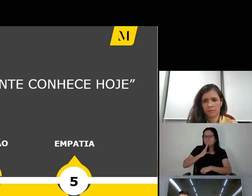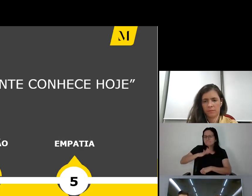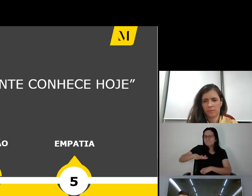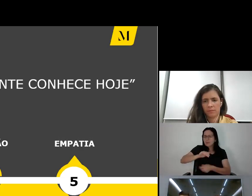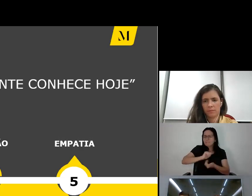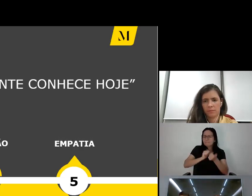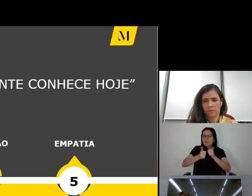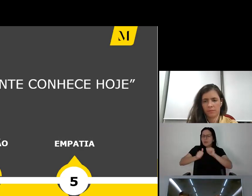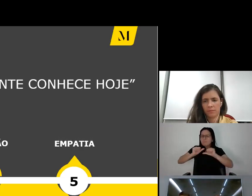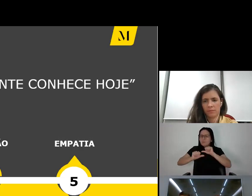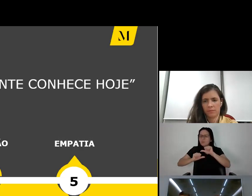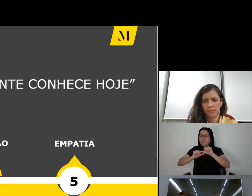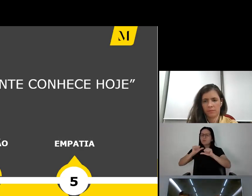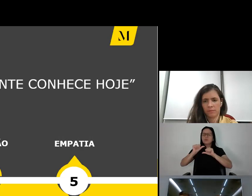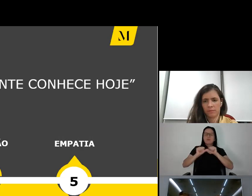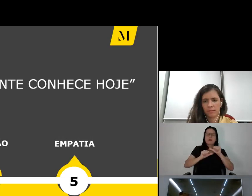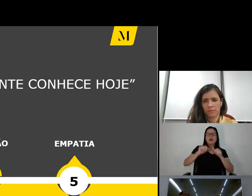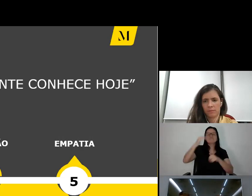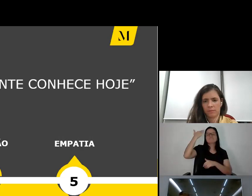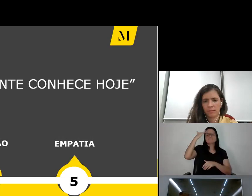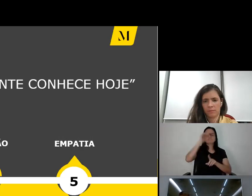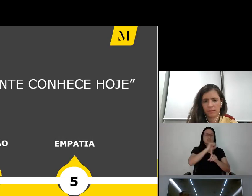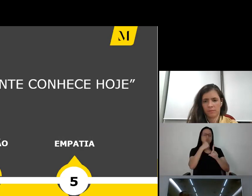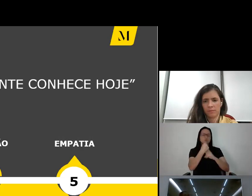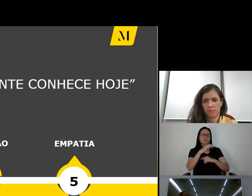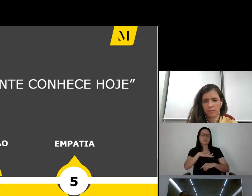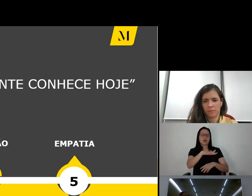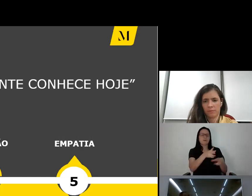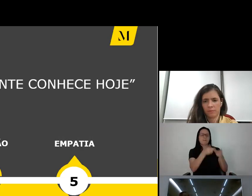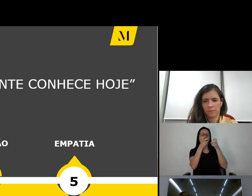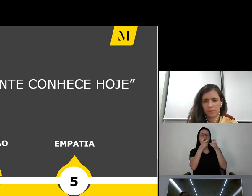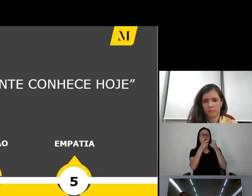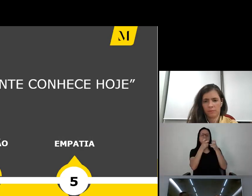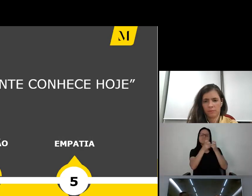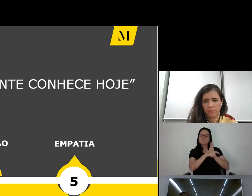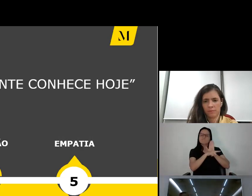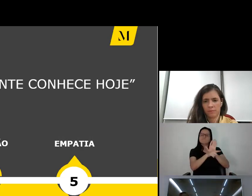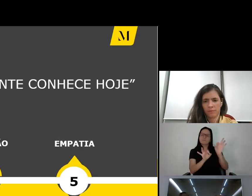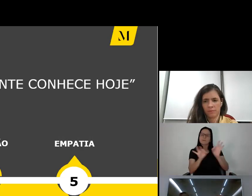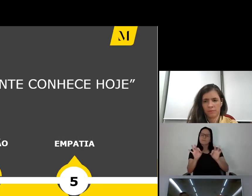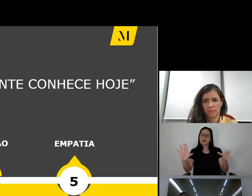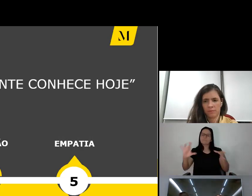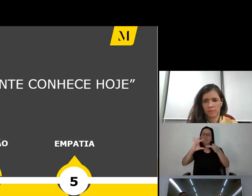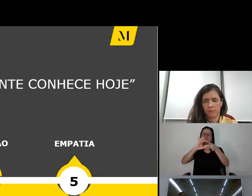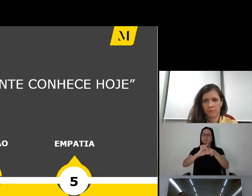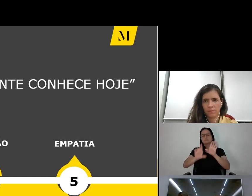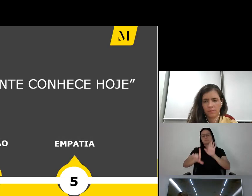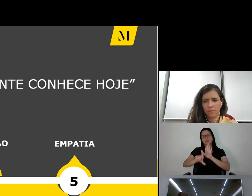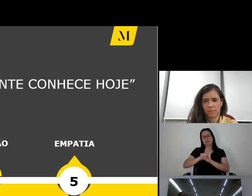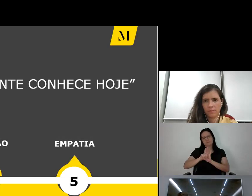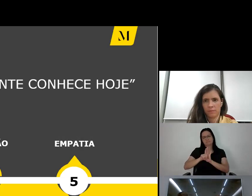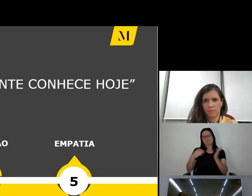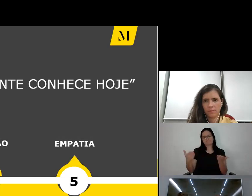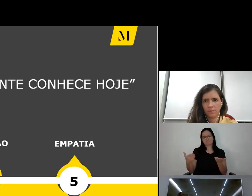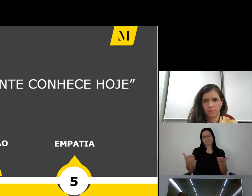para entender qual é a demanda da sociedade e conseguir encaixar na legislação que a gente tem hoje. E também né,